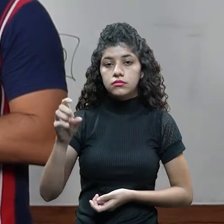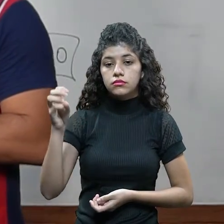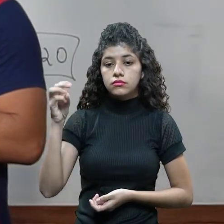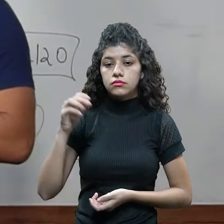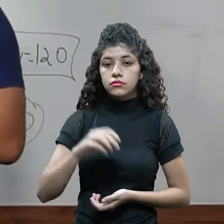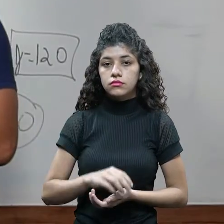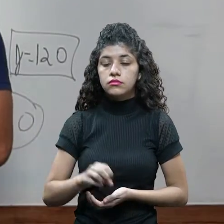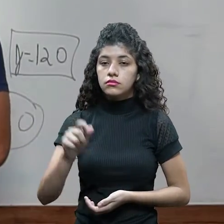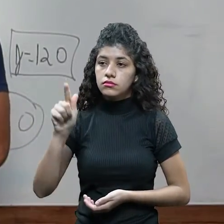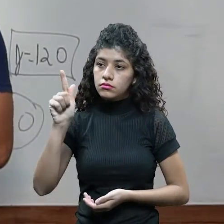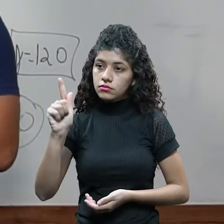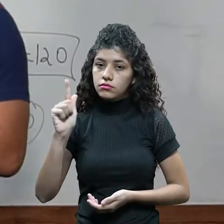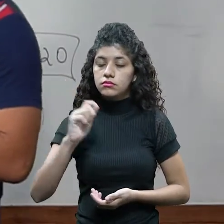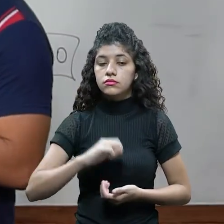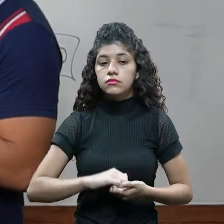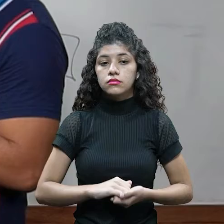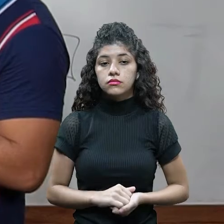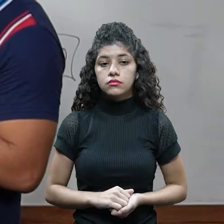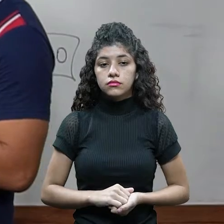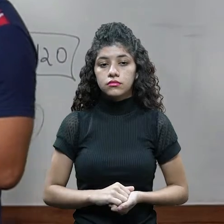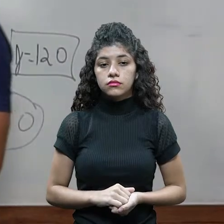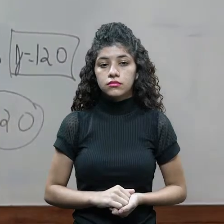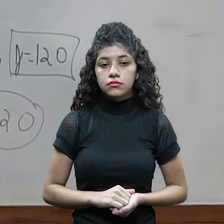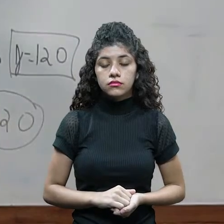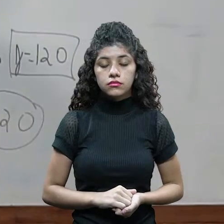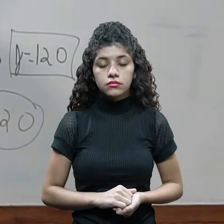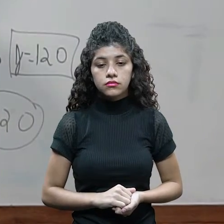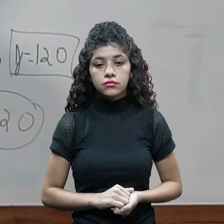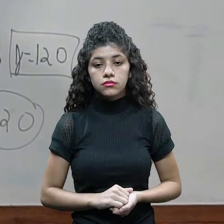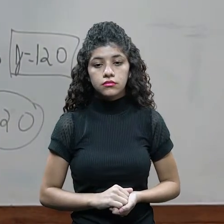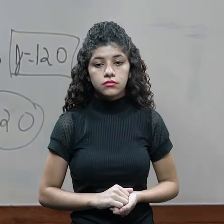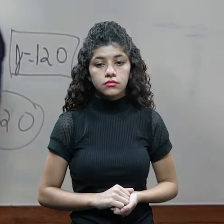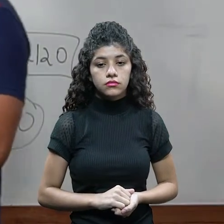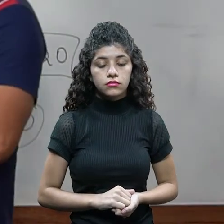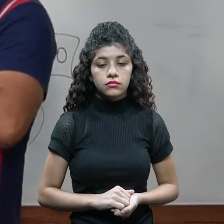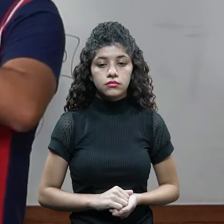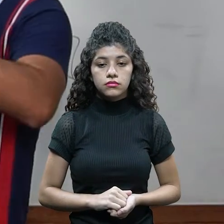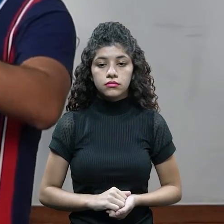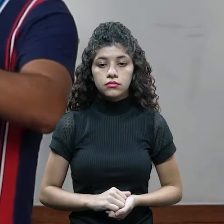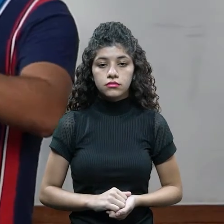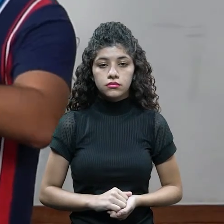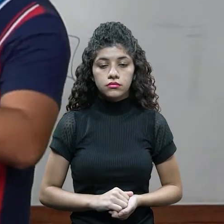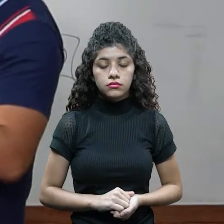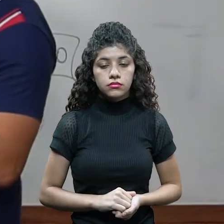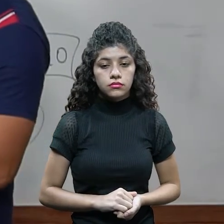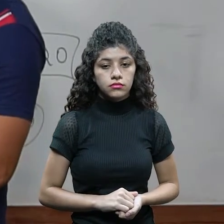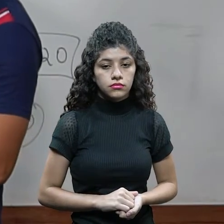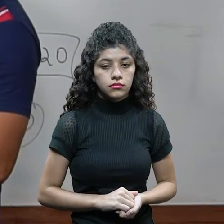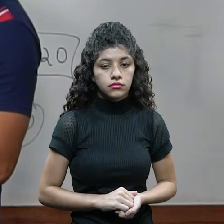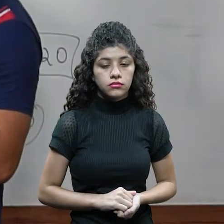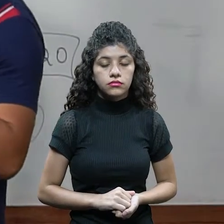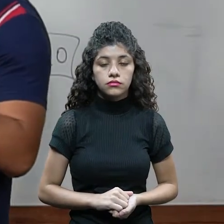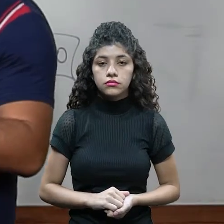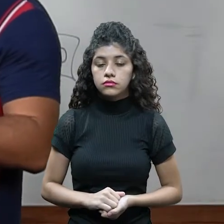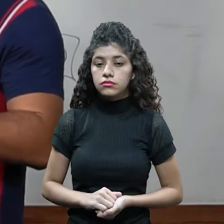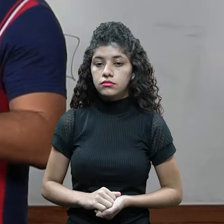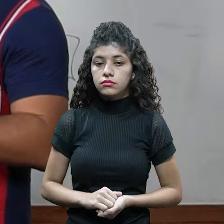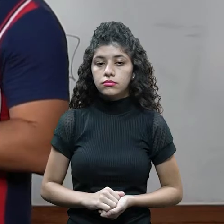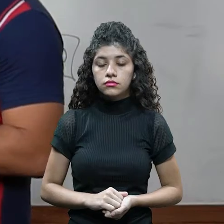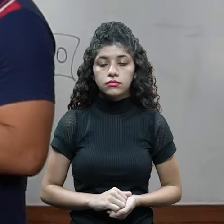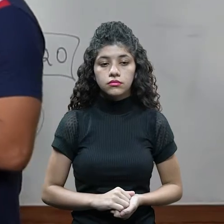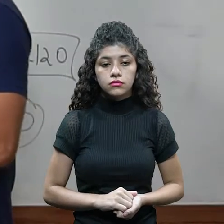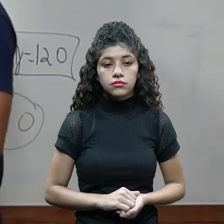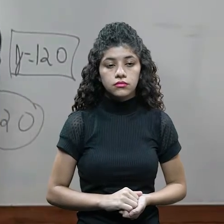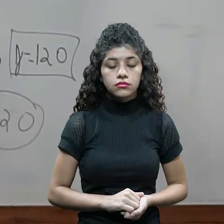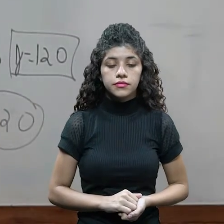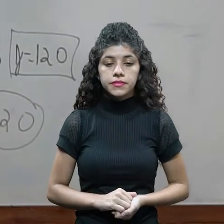e de massa, grama, correto? E a ordem é essa, do maior para o menor. 1000 vezes maior que o metro, até 1000 vezes menor do